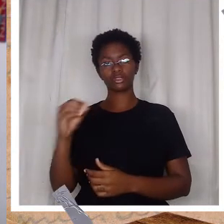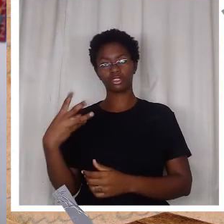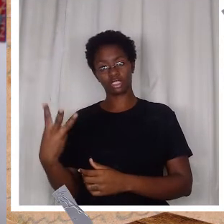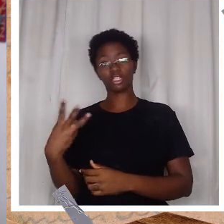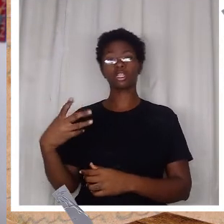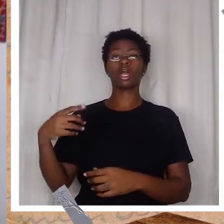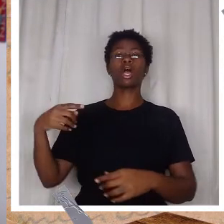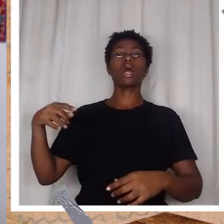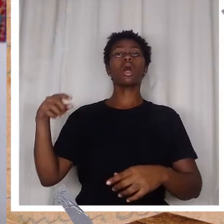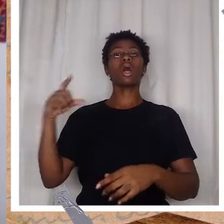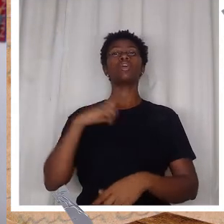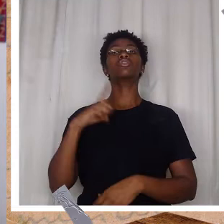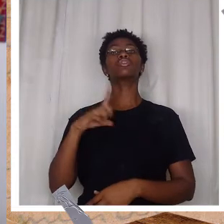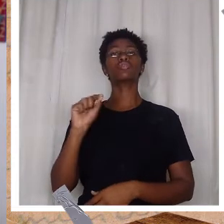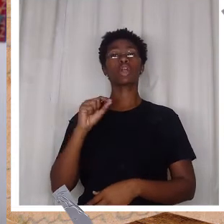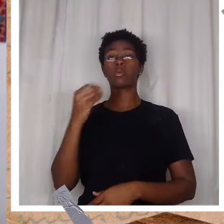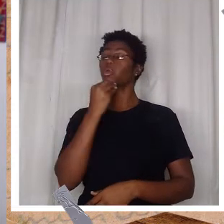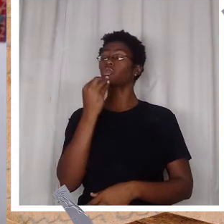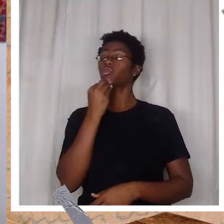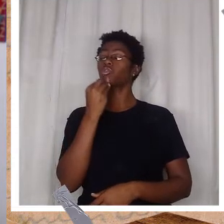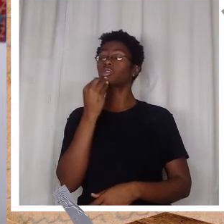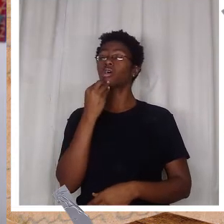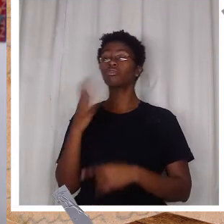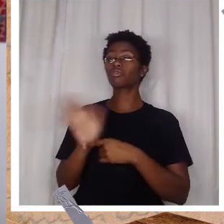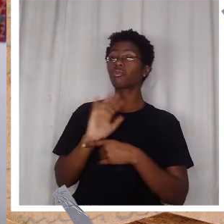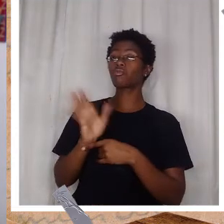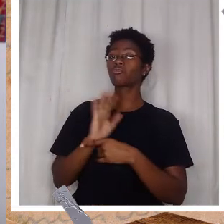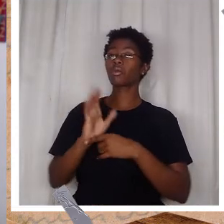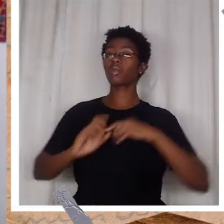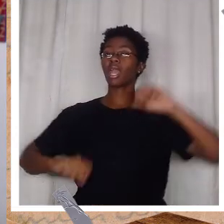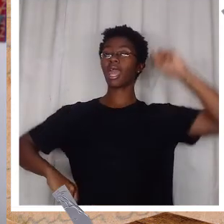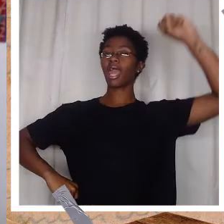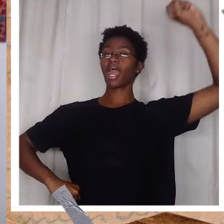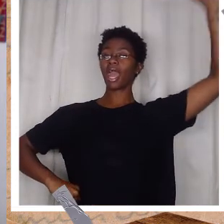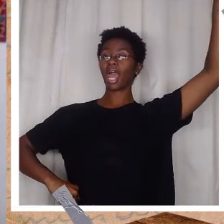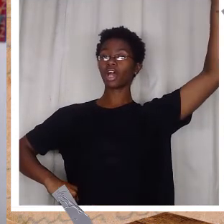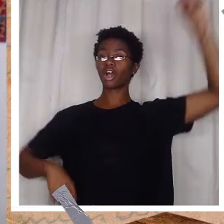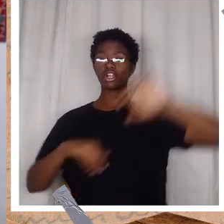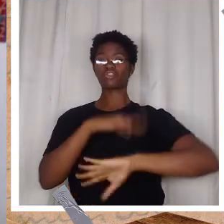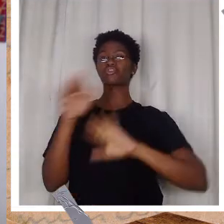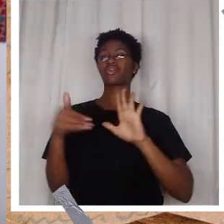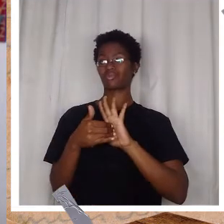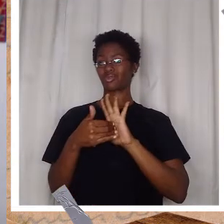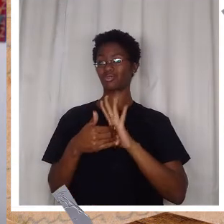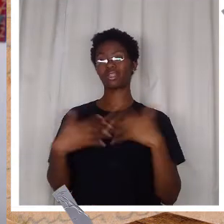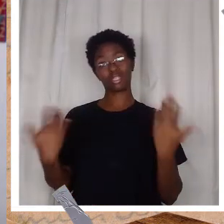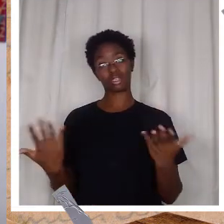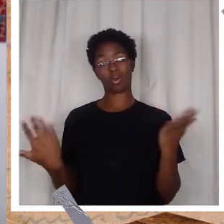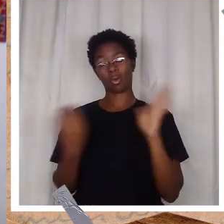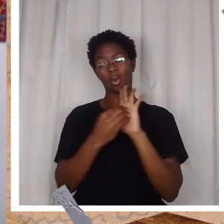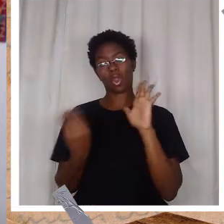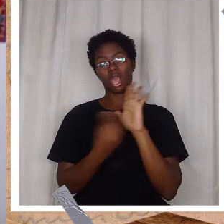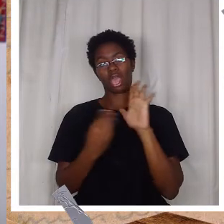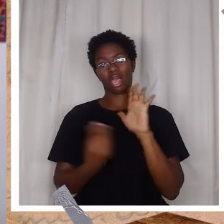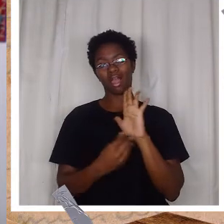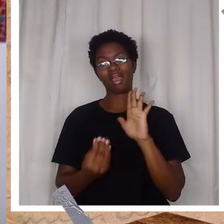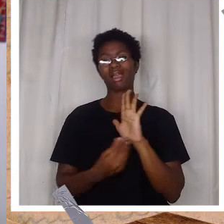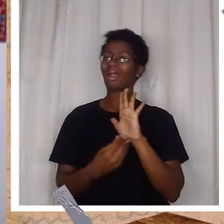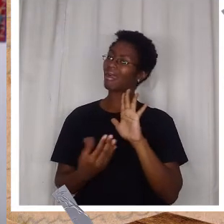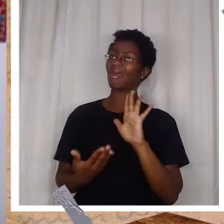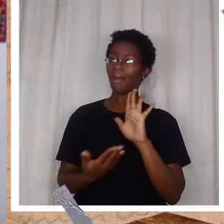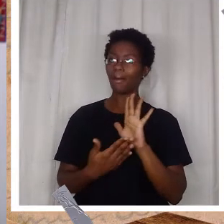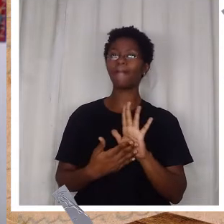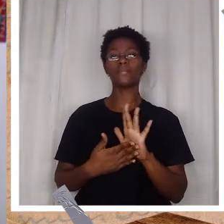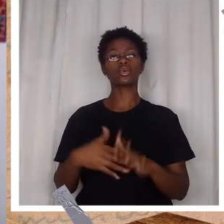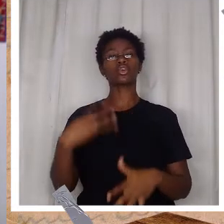Mundo, e na primeira temporada a gente já biografou 30 nomes, e um deles, obviamente, foi o da